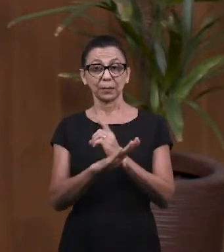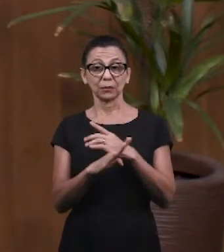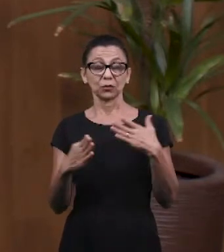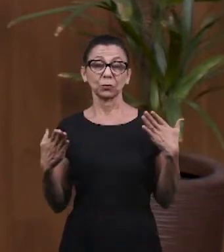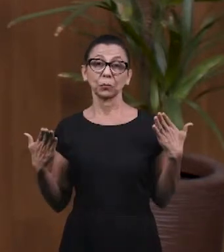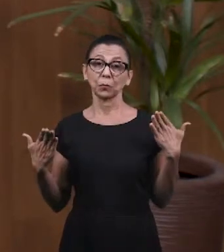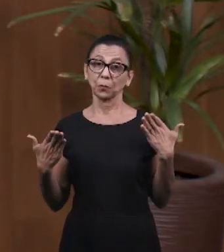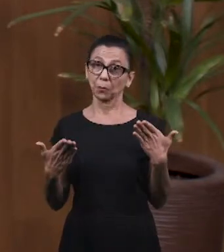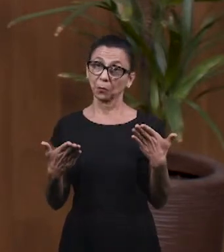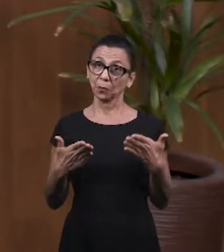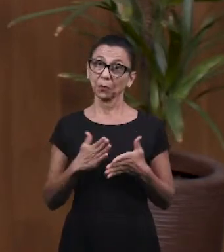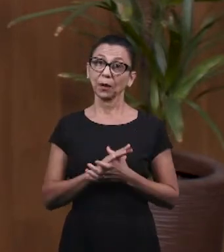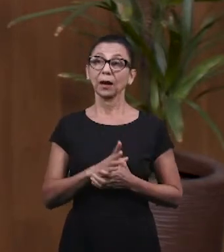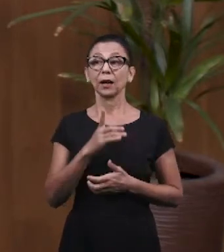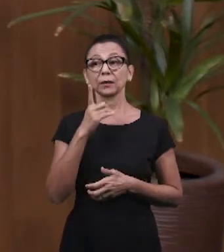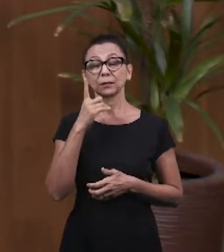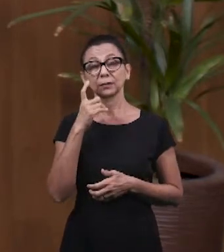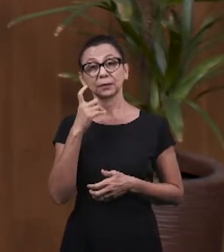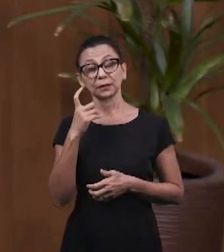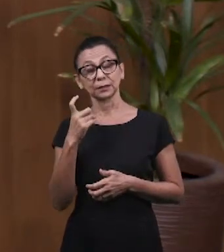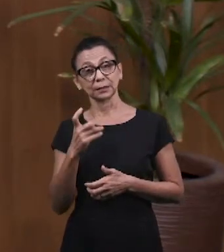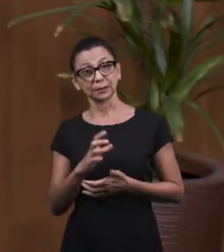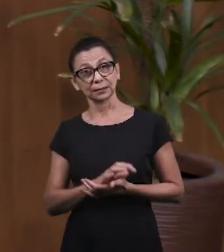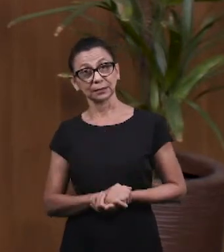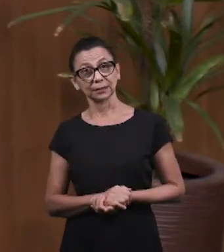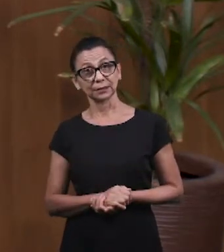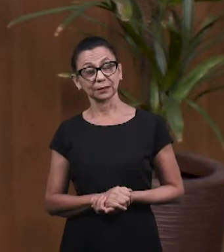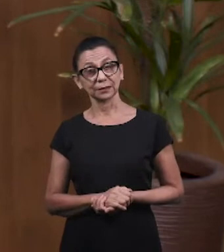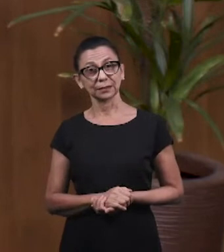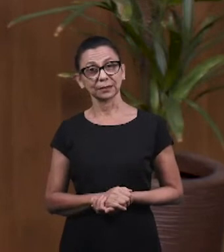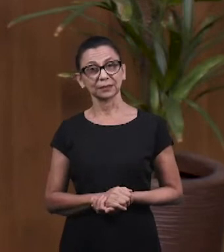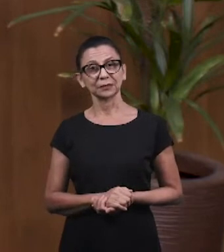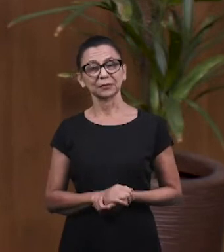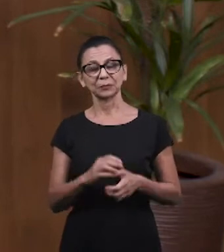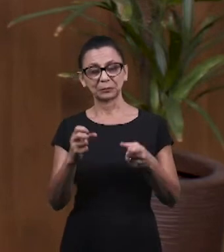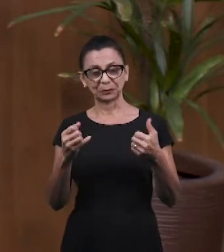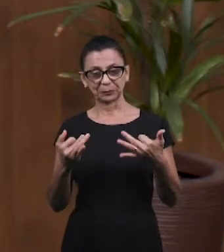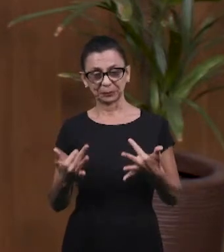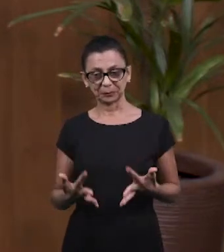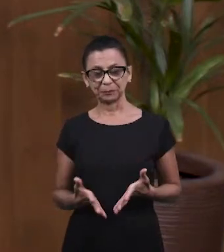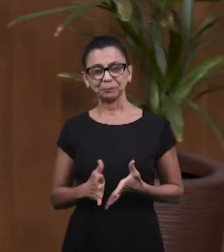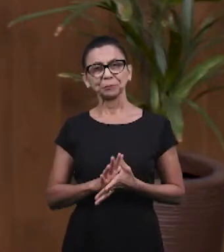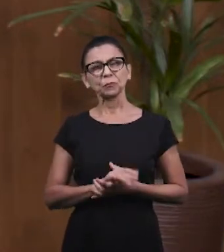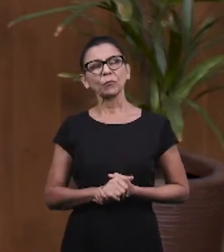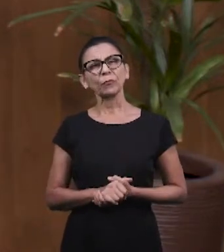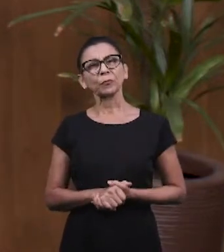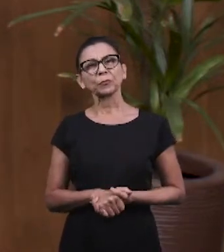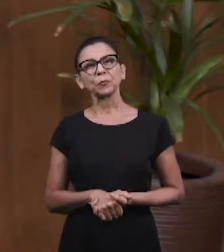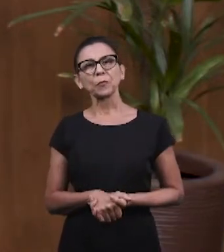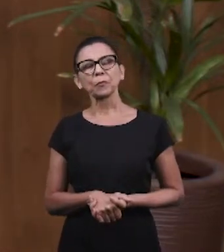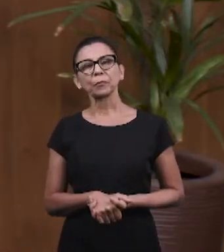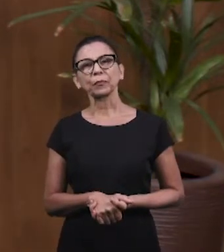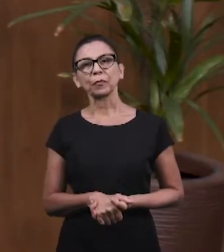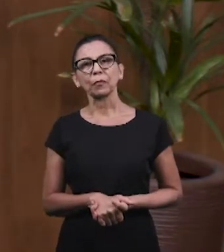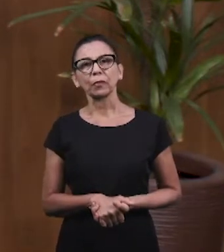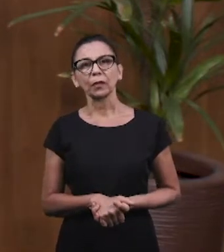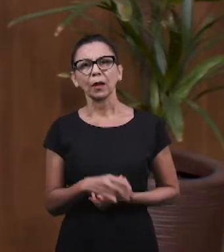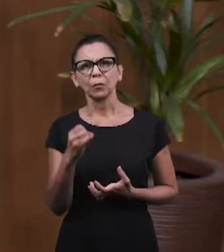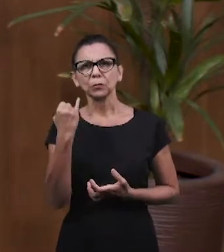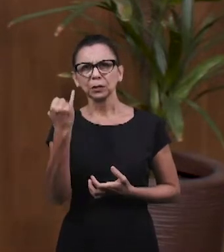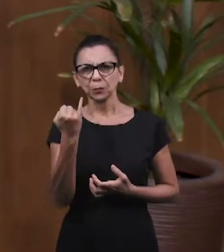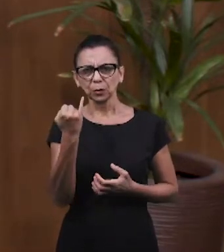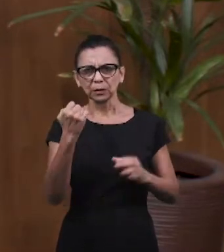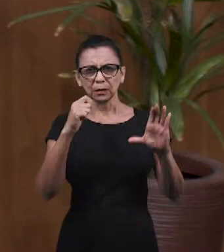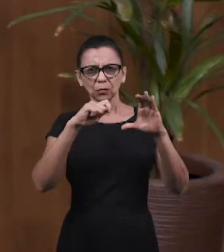de hoje. E o que é interessante é que eu quero deixar aqui uma palavra explicativa. Os irmãos não devem deixar de enviar os